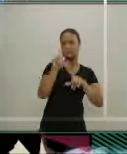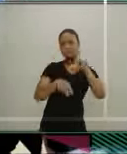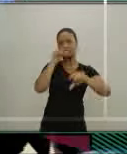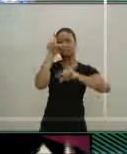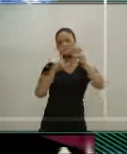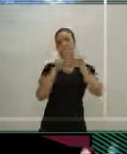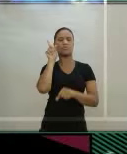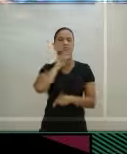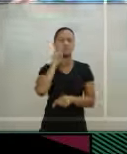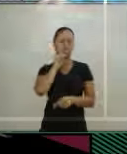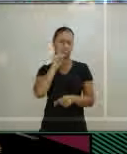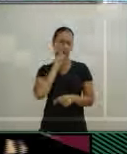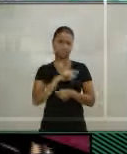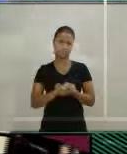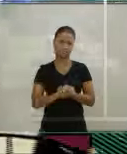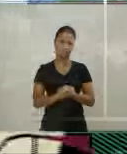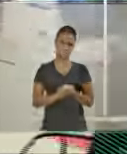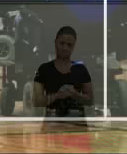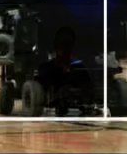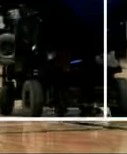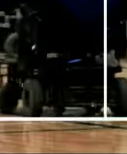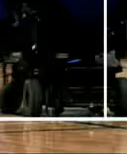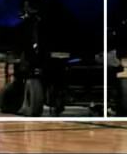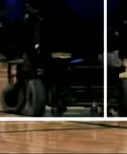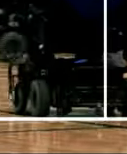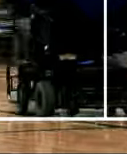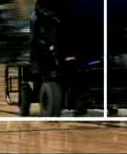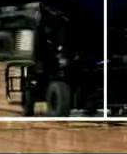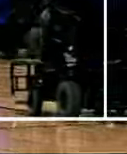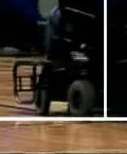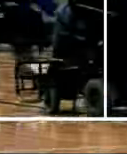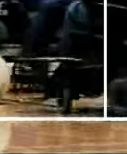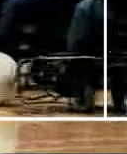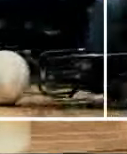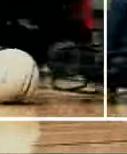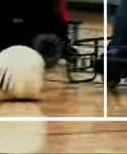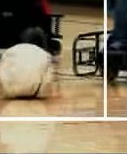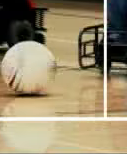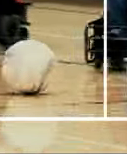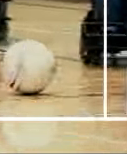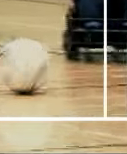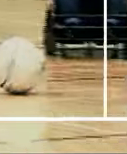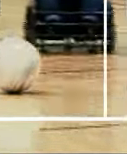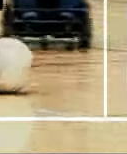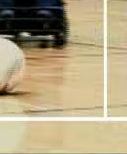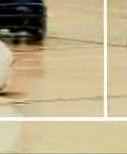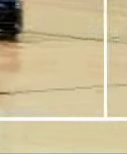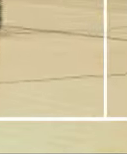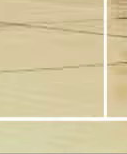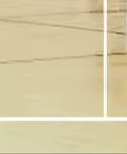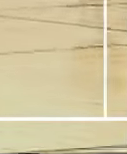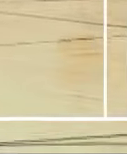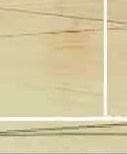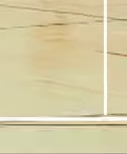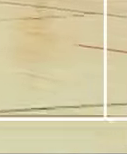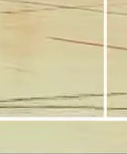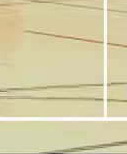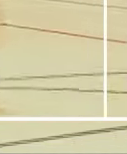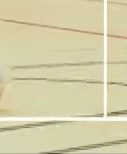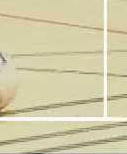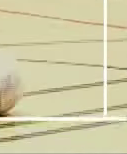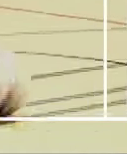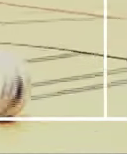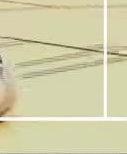é o técnico da da seleção americana imagens de arquivo do programa especial seleção americana de power